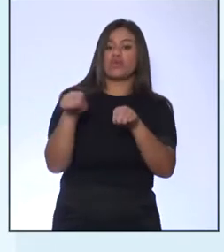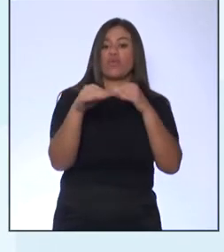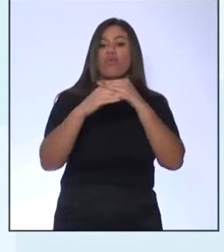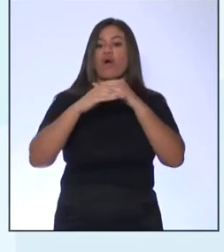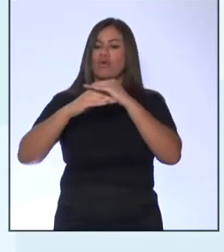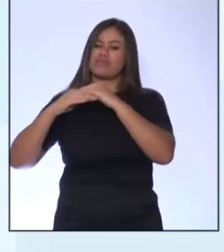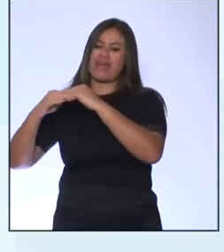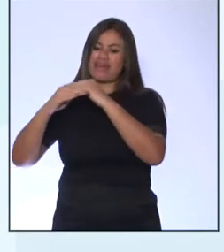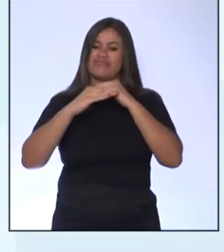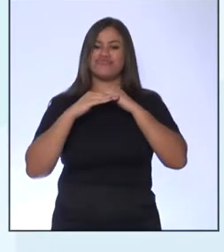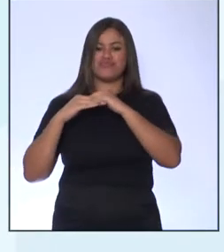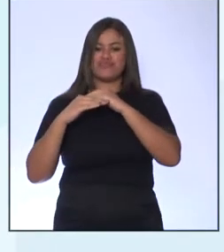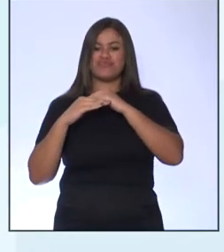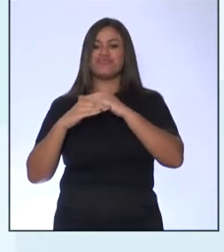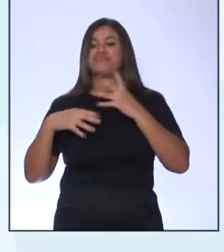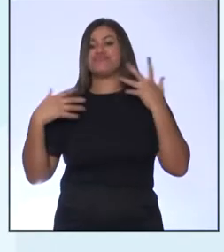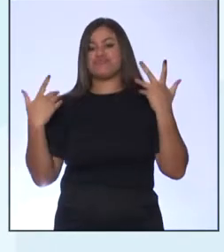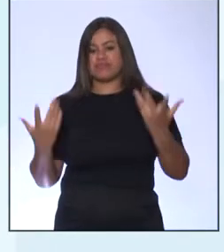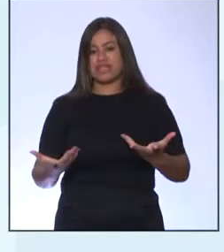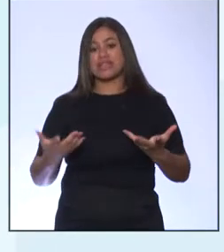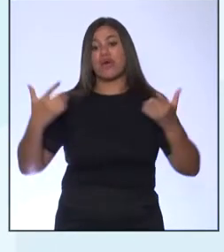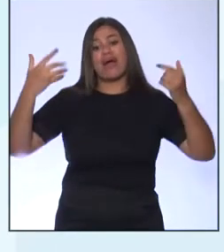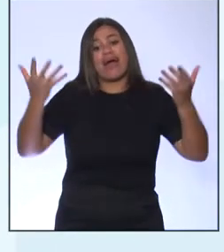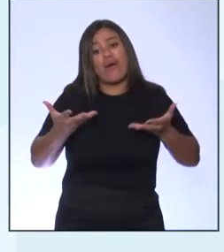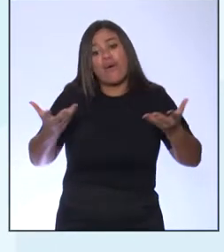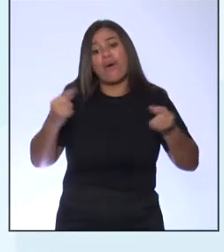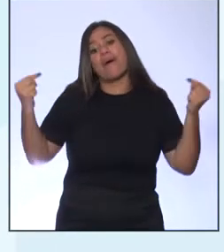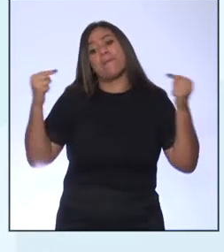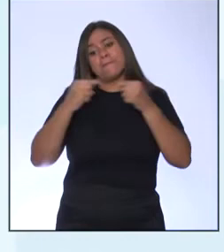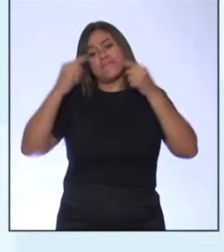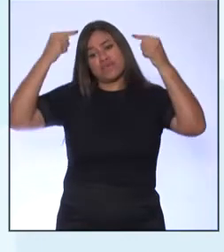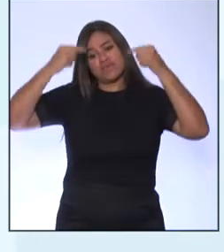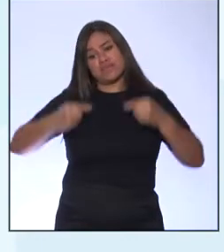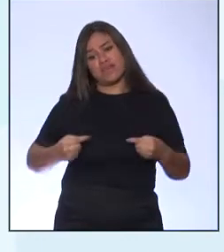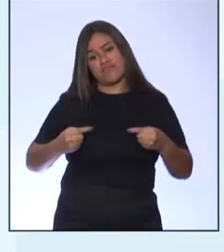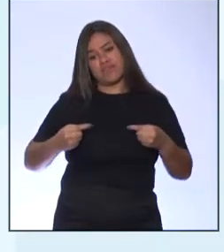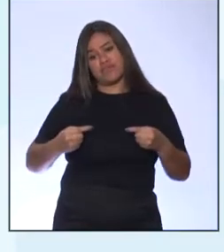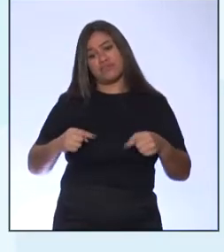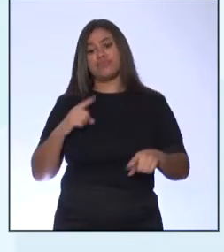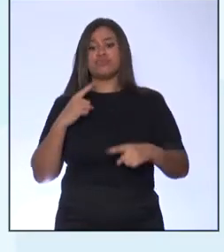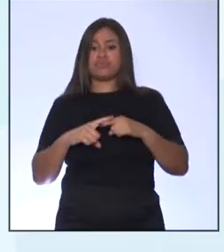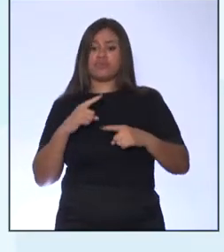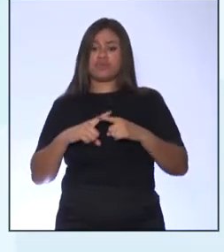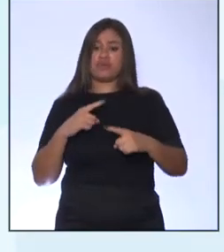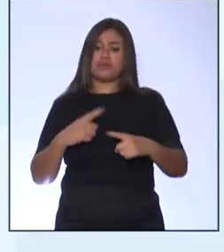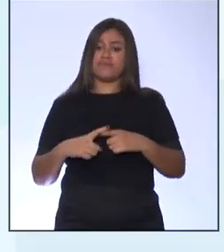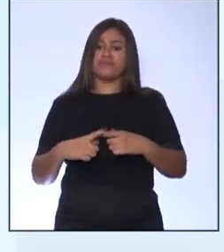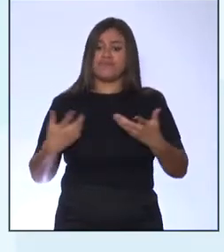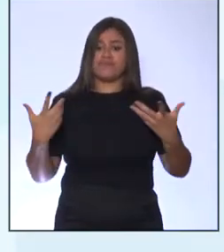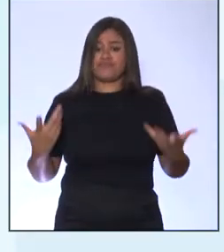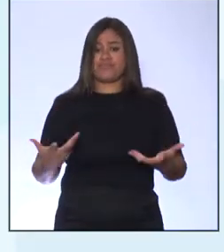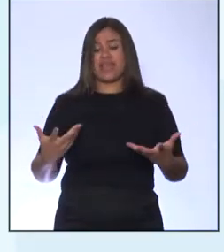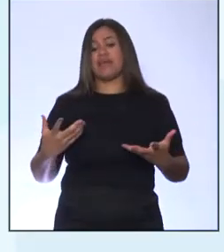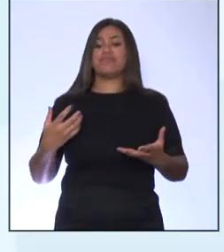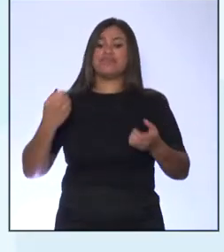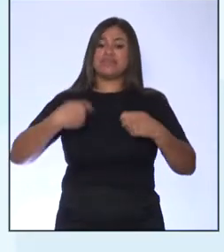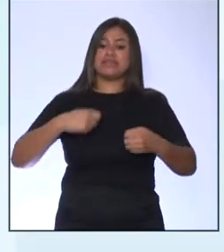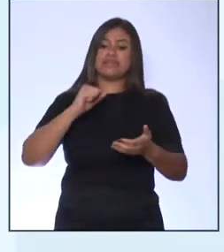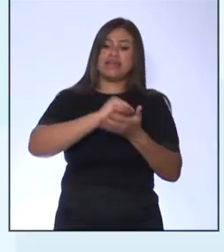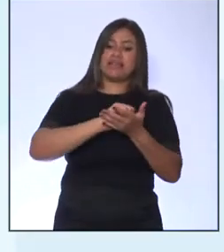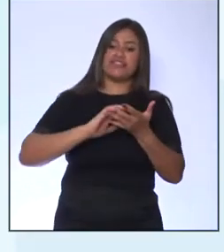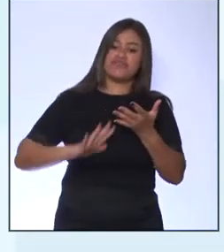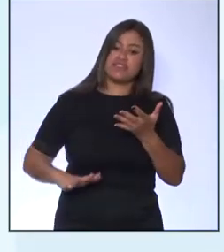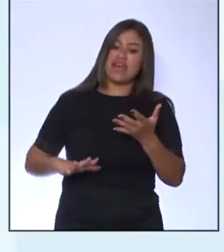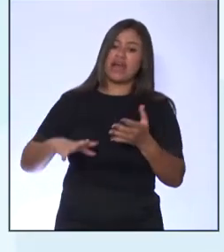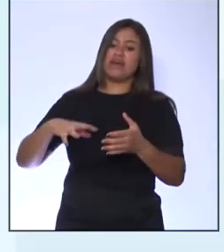é um grande desafio que a gente tem nesse momento atual, de como a gente não só produzir atividades,